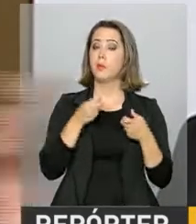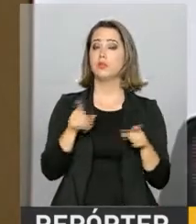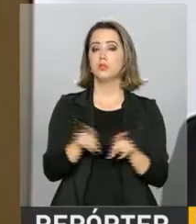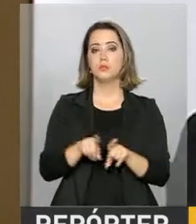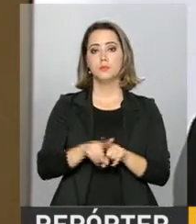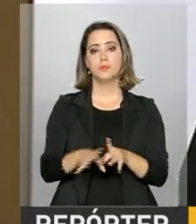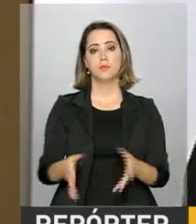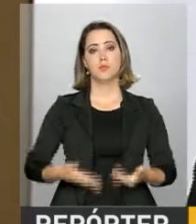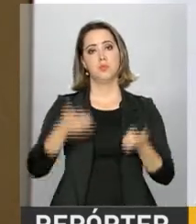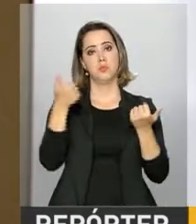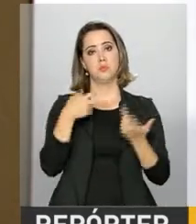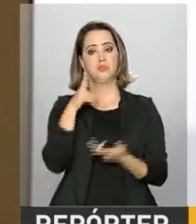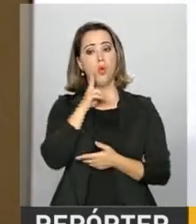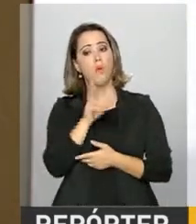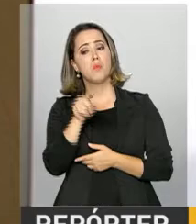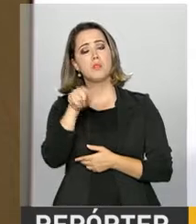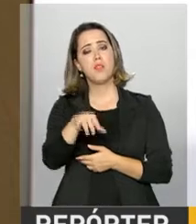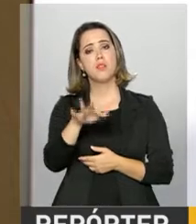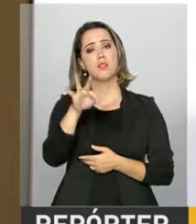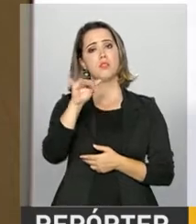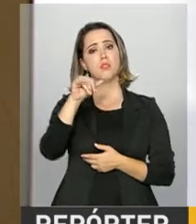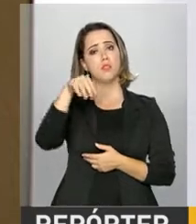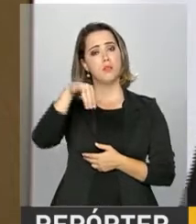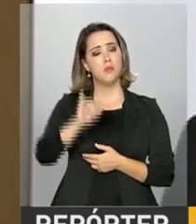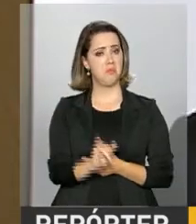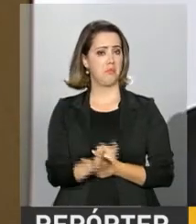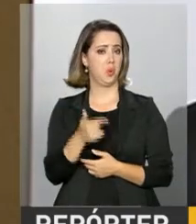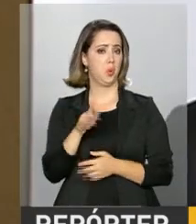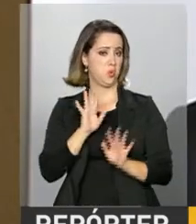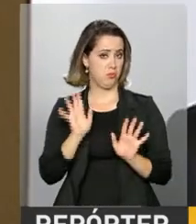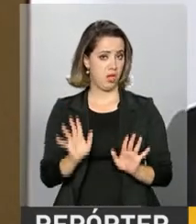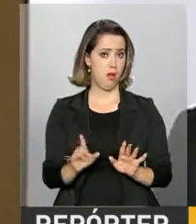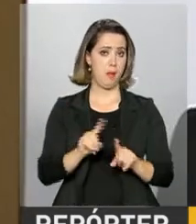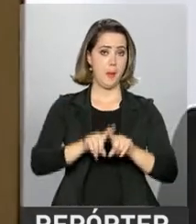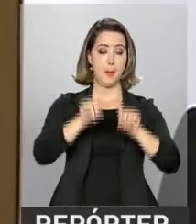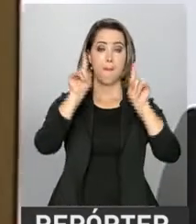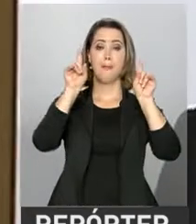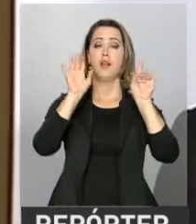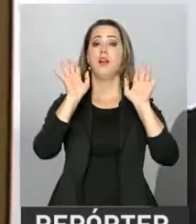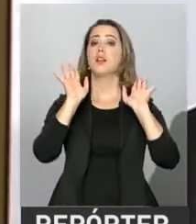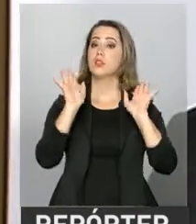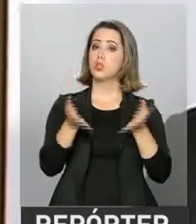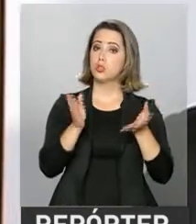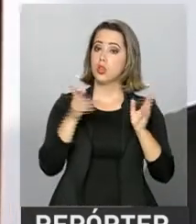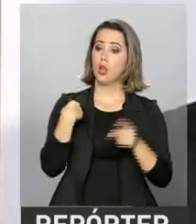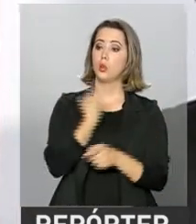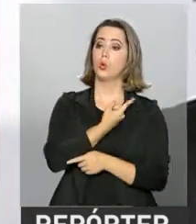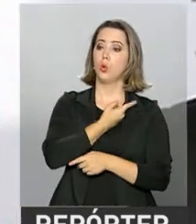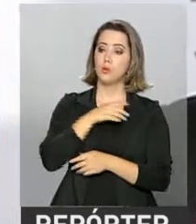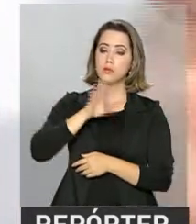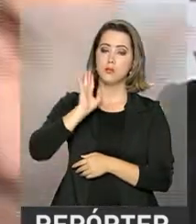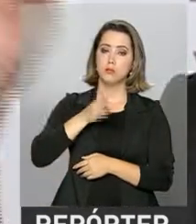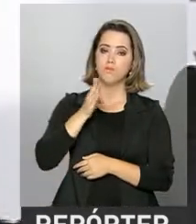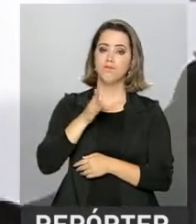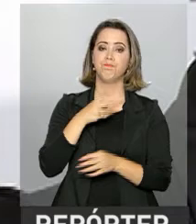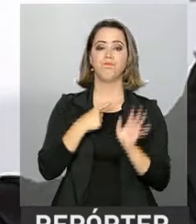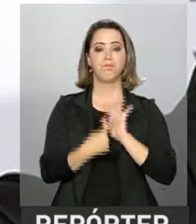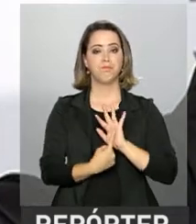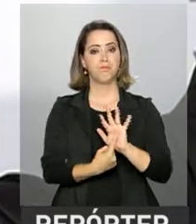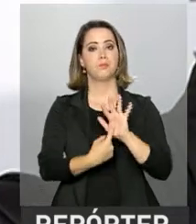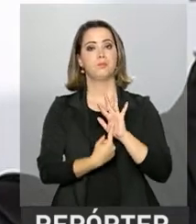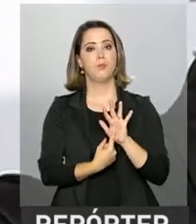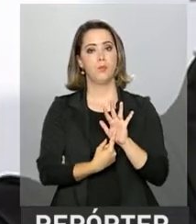analisamos ainda essa previsão específica do FMI, mas a nossa previsão é uma previsão que